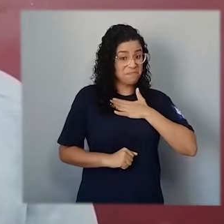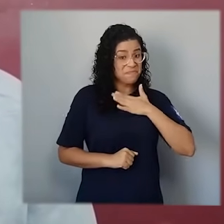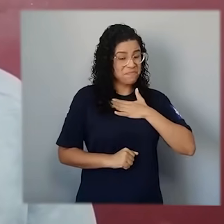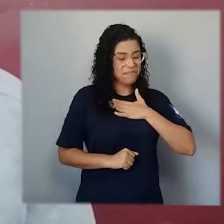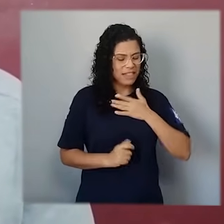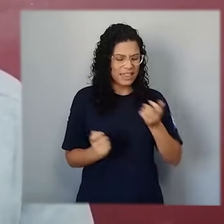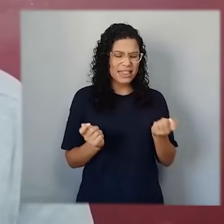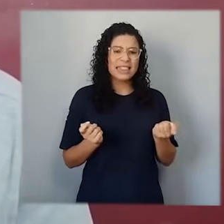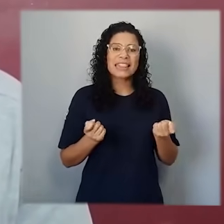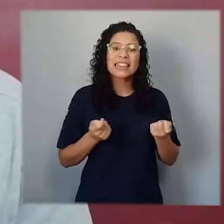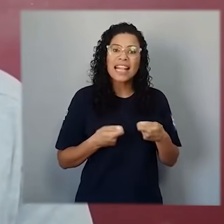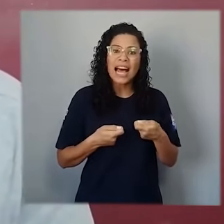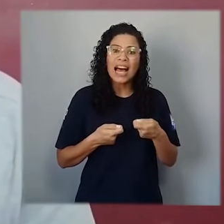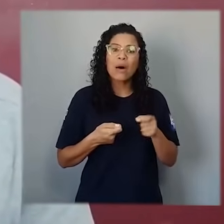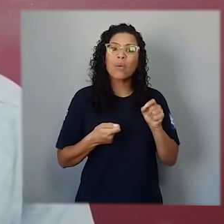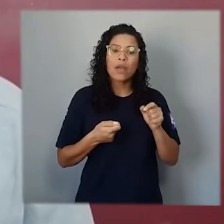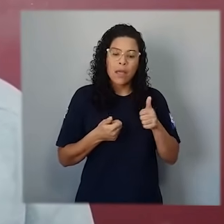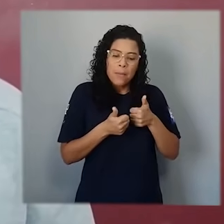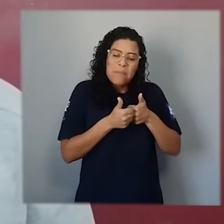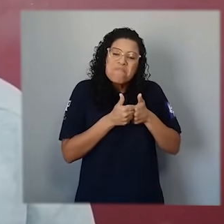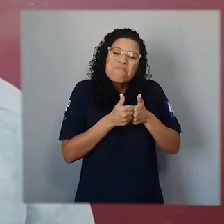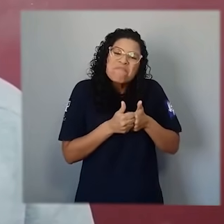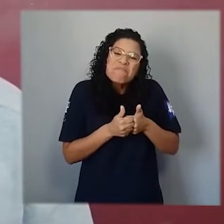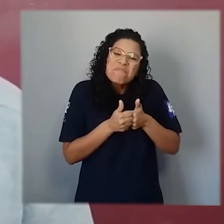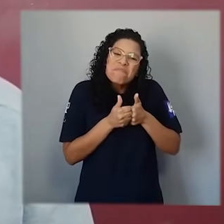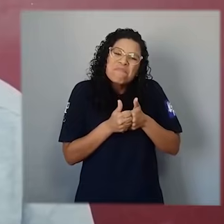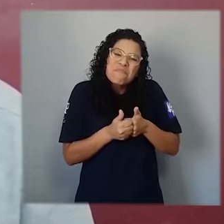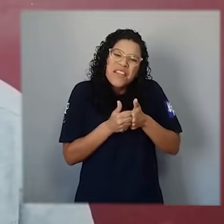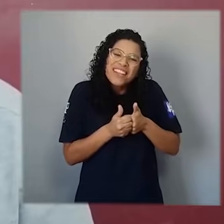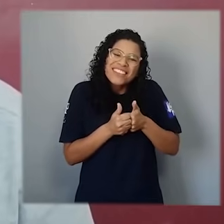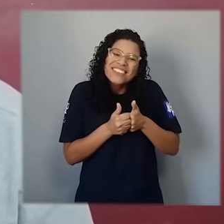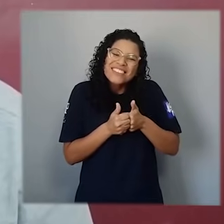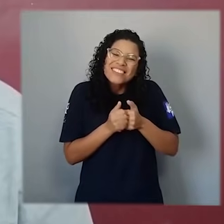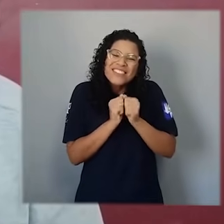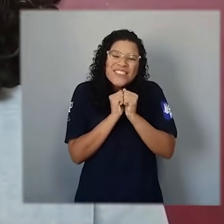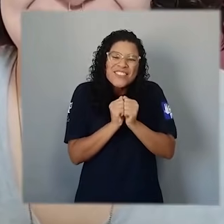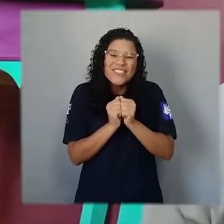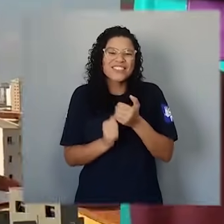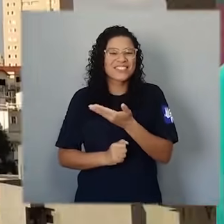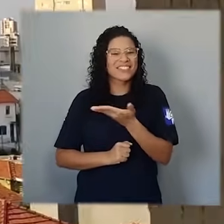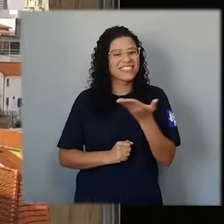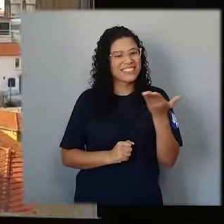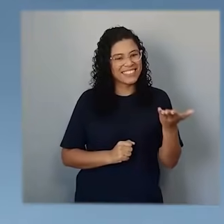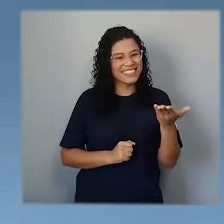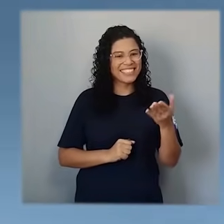essa possibilidade de estar pertinho de vocês.